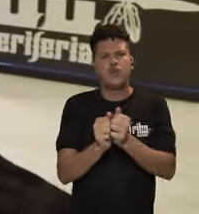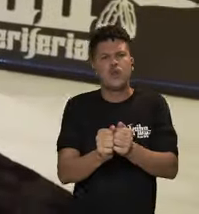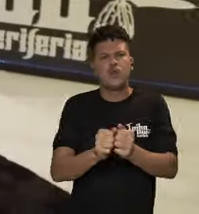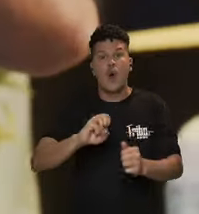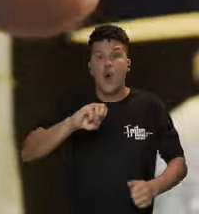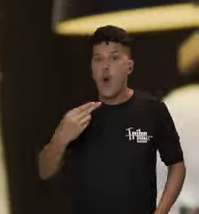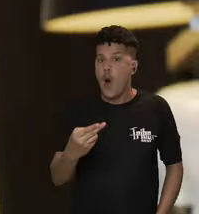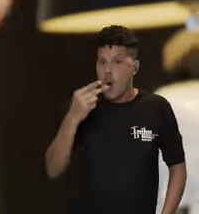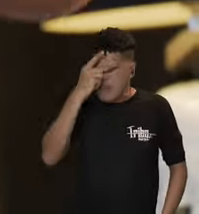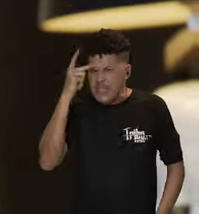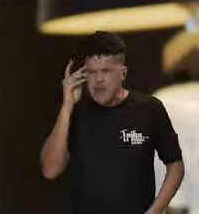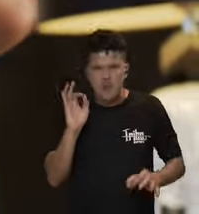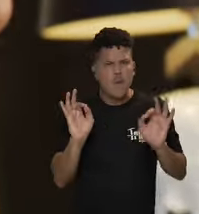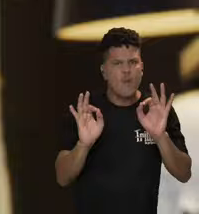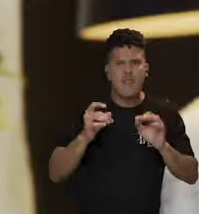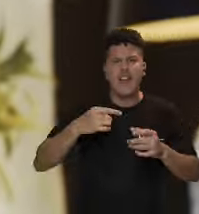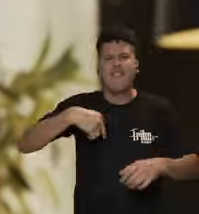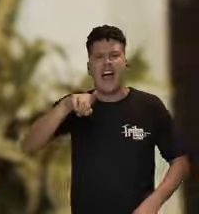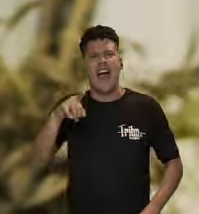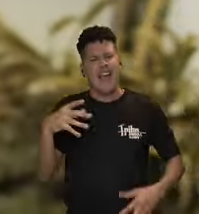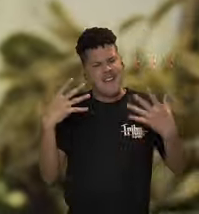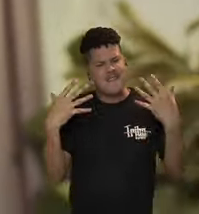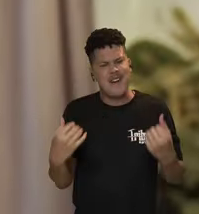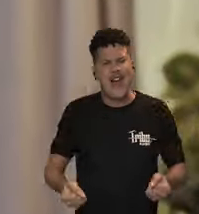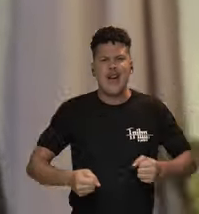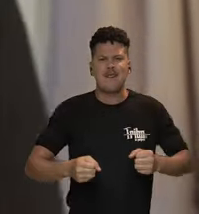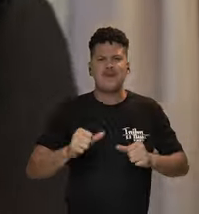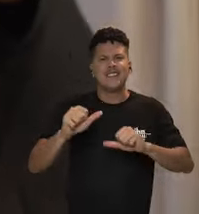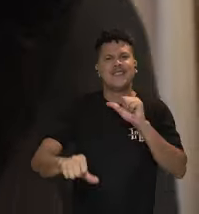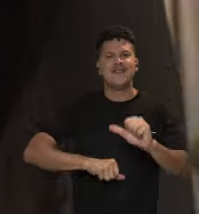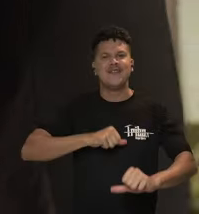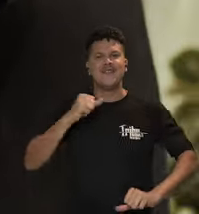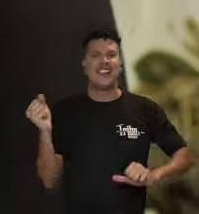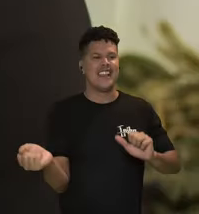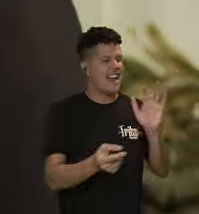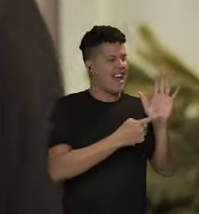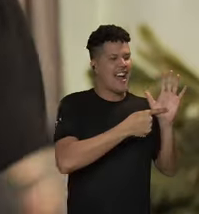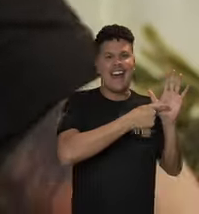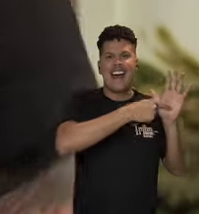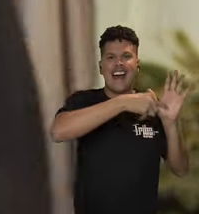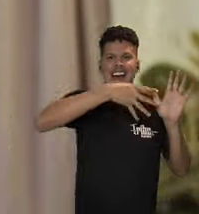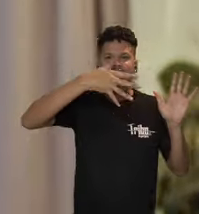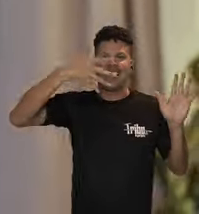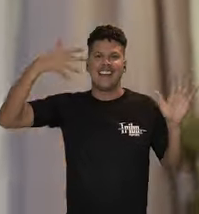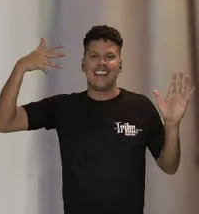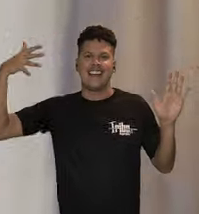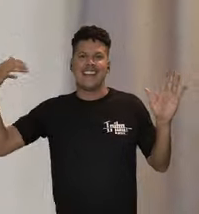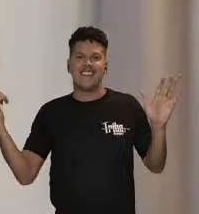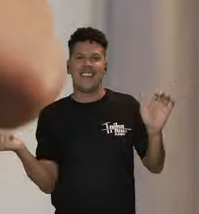ninguém nunca vai. E vamos virar lenda.